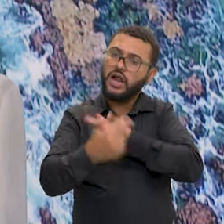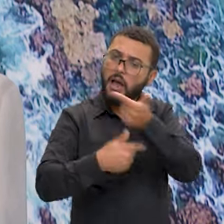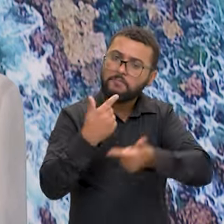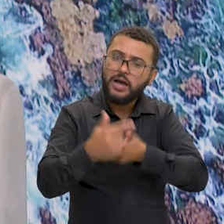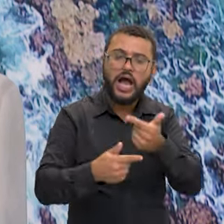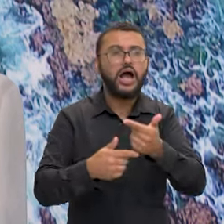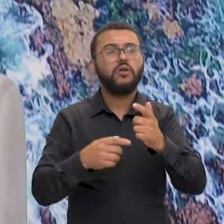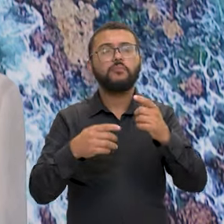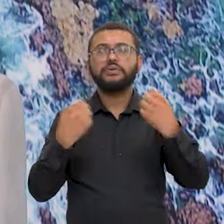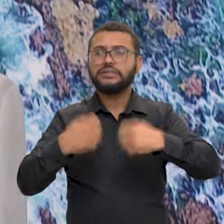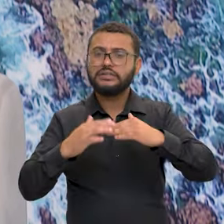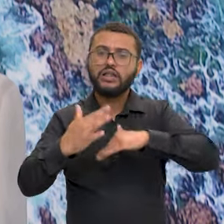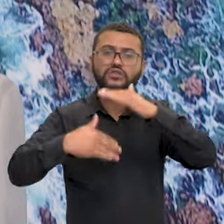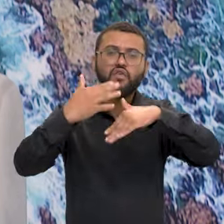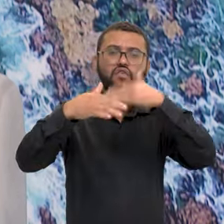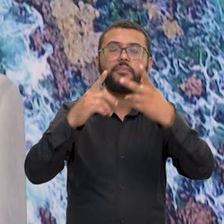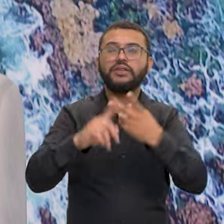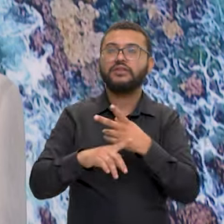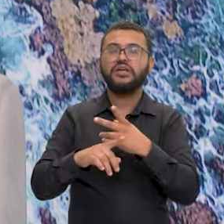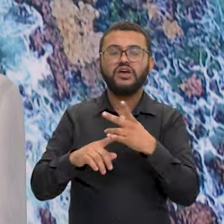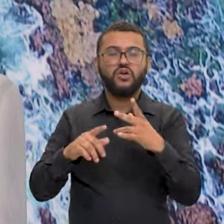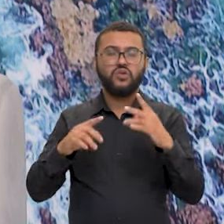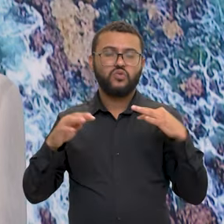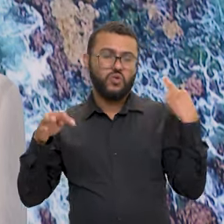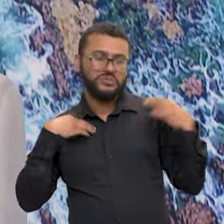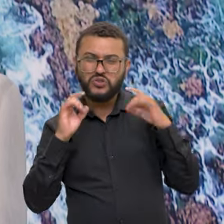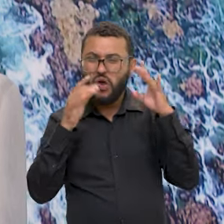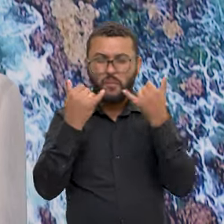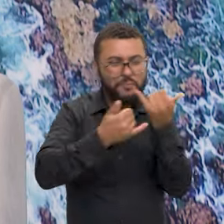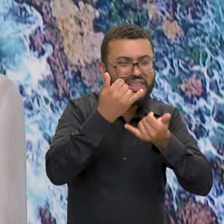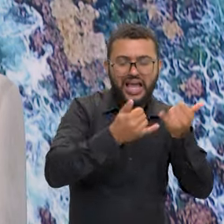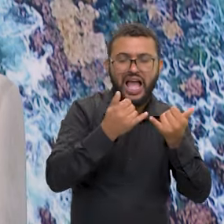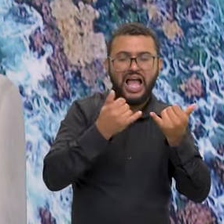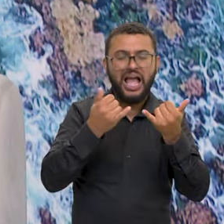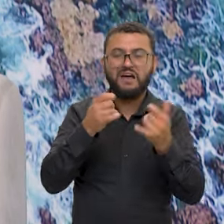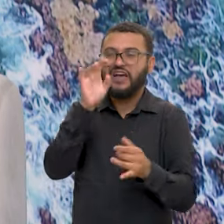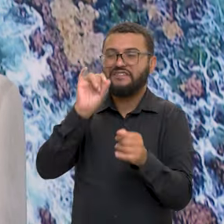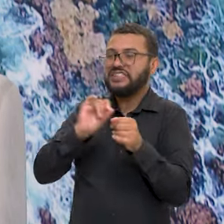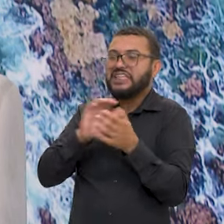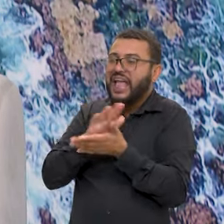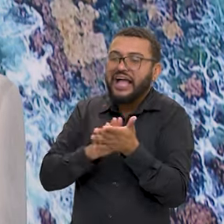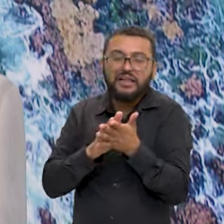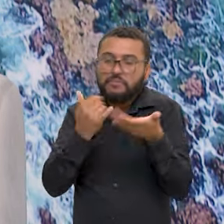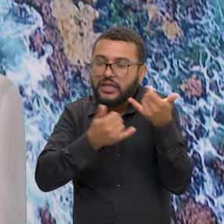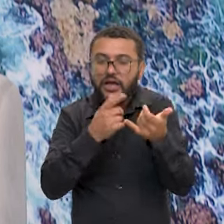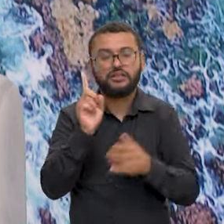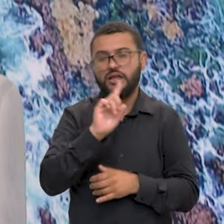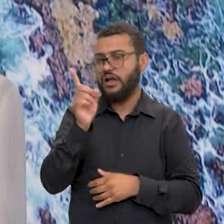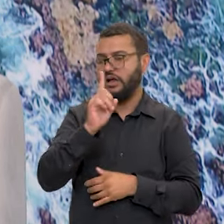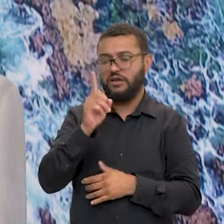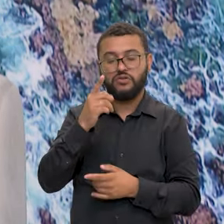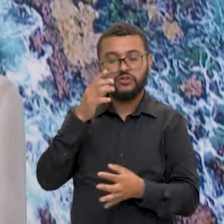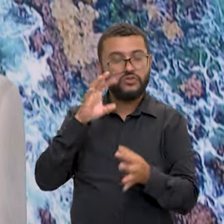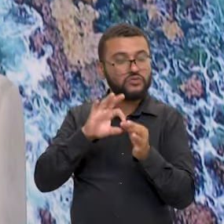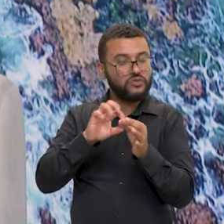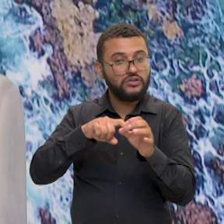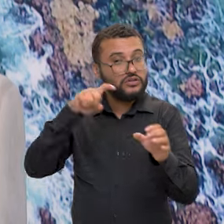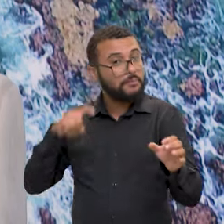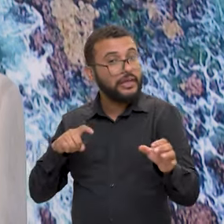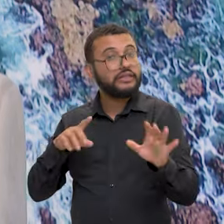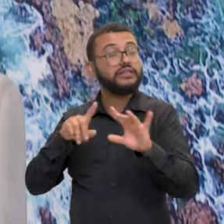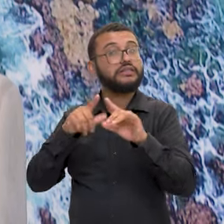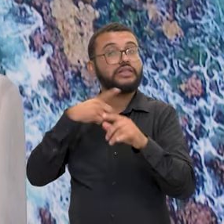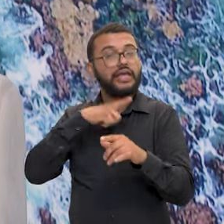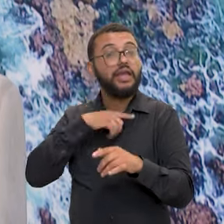não tem nada para fazer, turismo não está associado a ociosidades, turismo está associado a trabalho, a economia, geração de emprego. E o